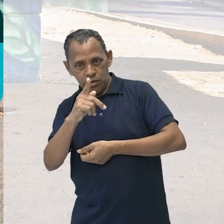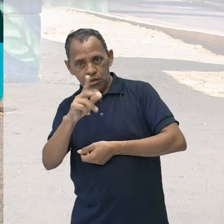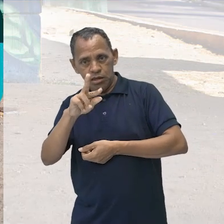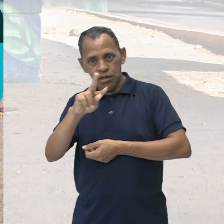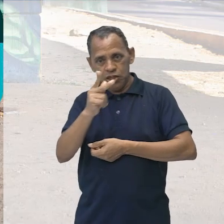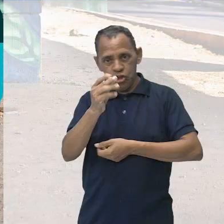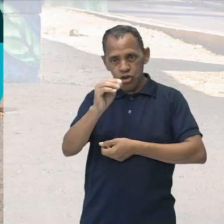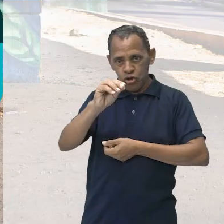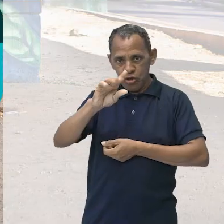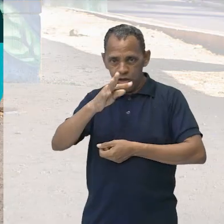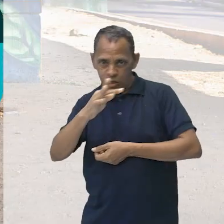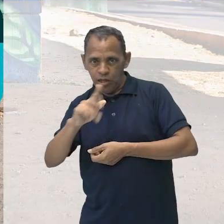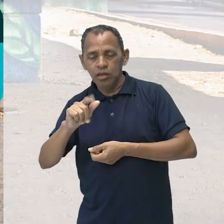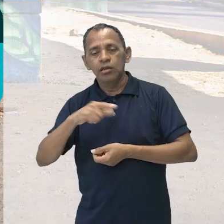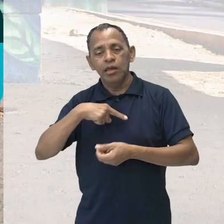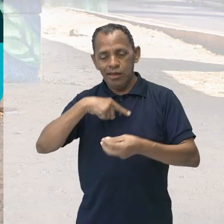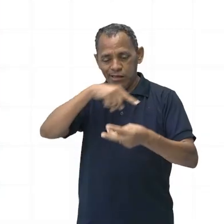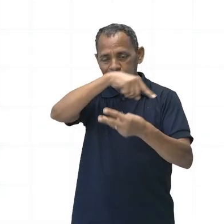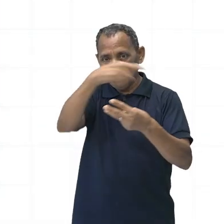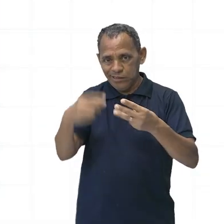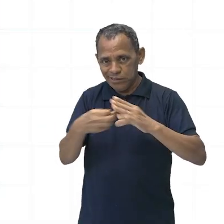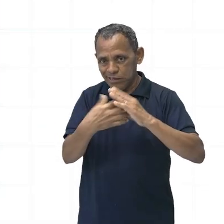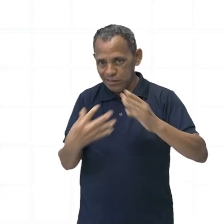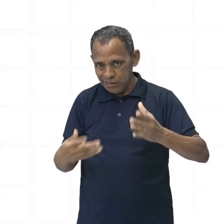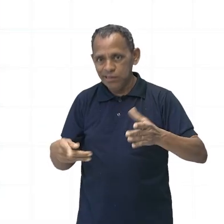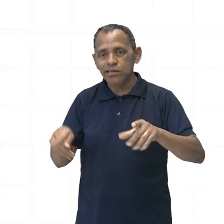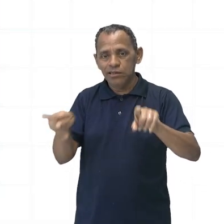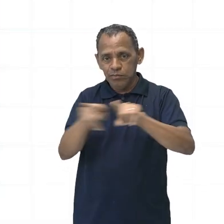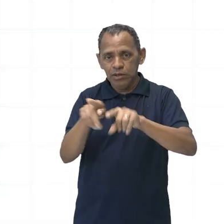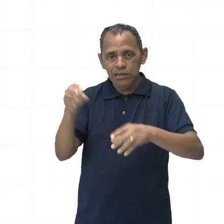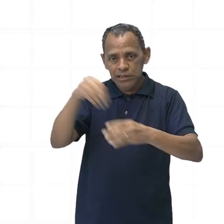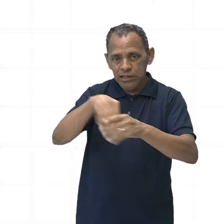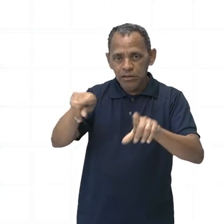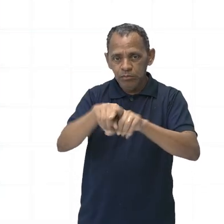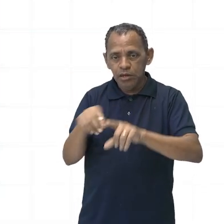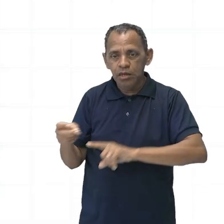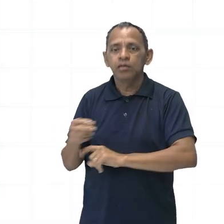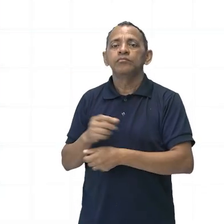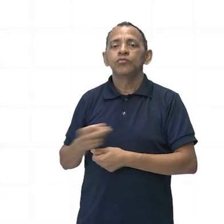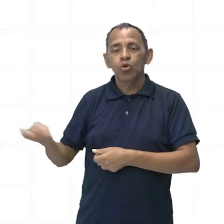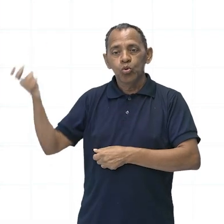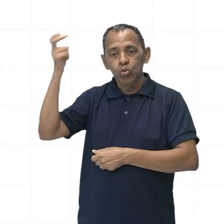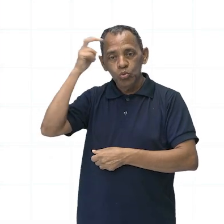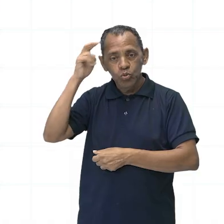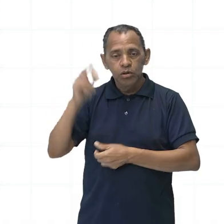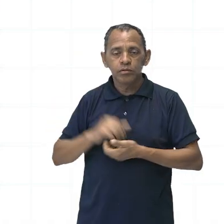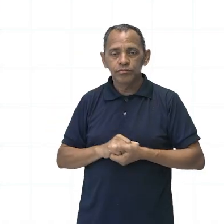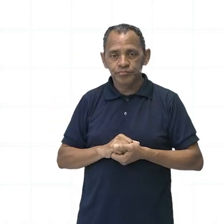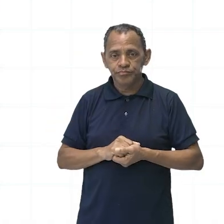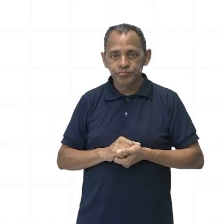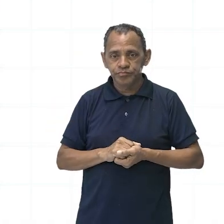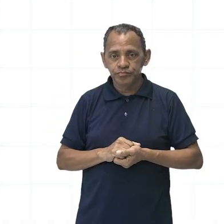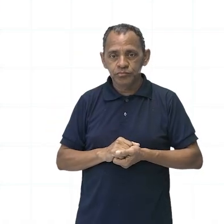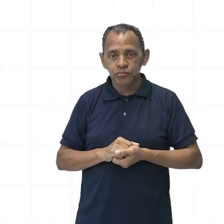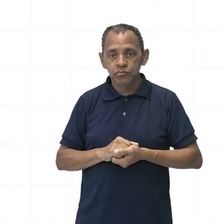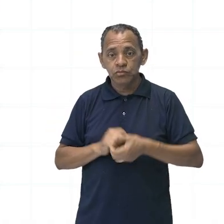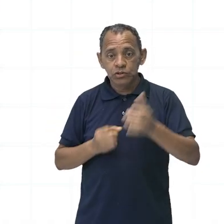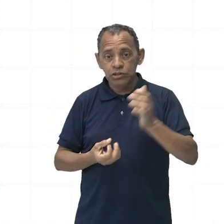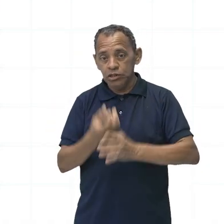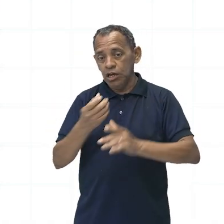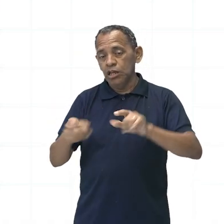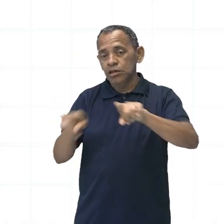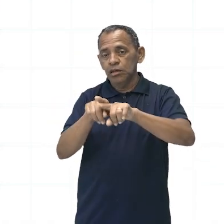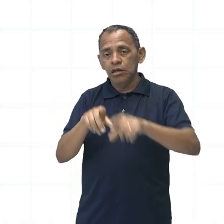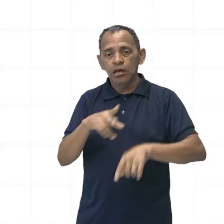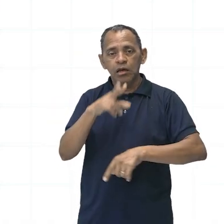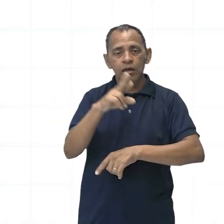né? 3 elementos compõem esse ritmo chamado cultura hip hop, ou seja, é formada por o